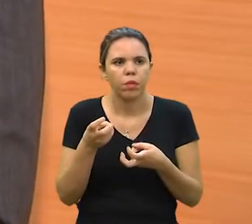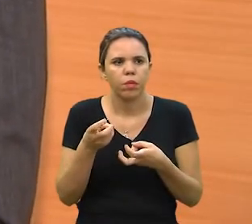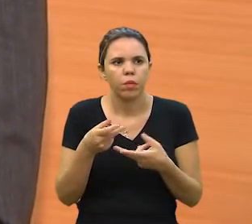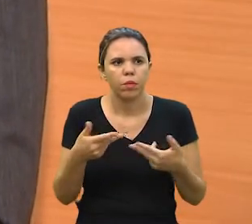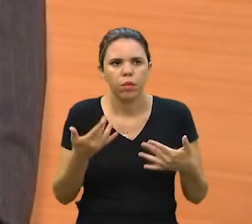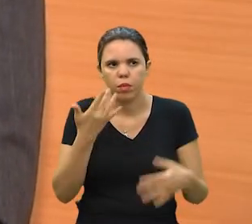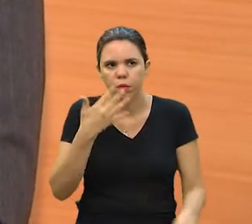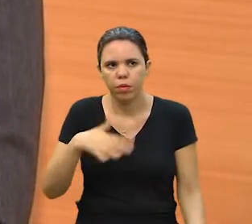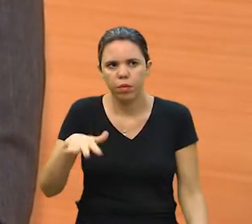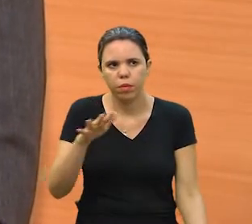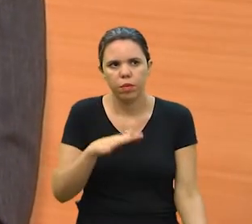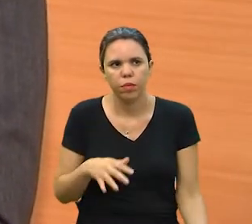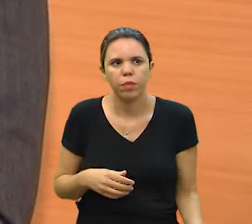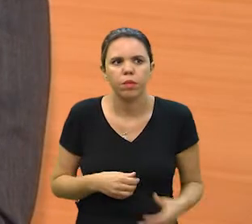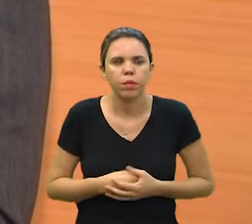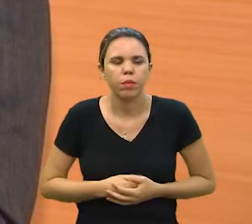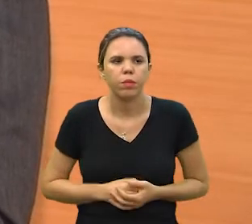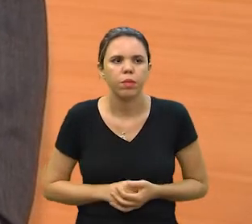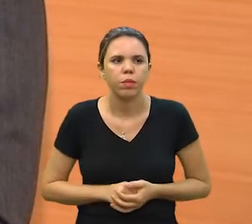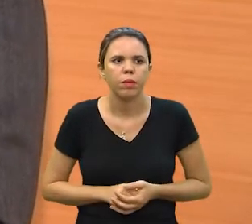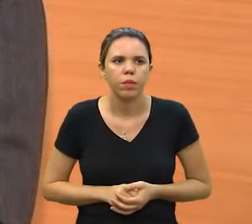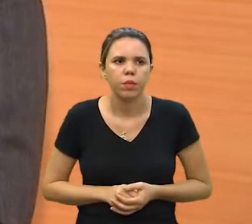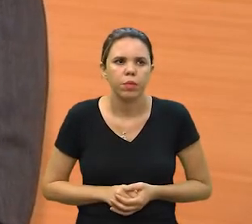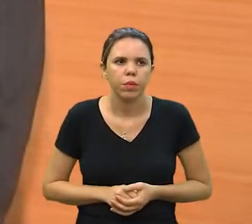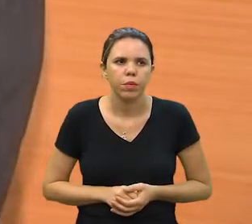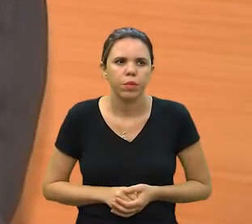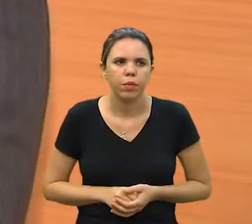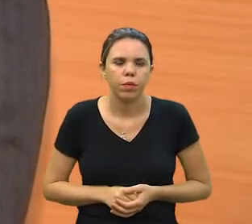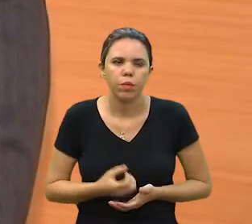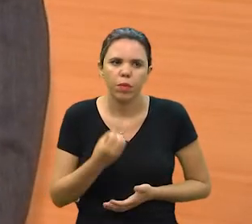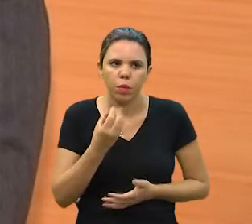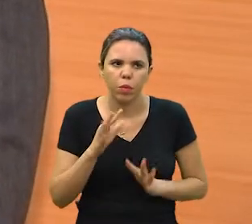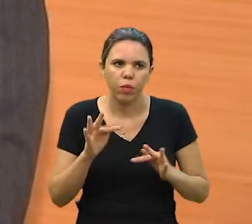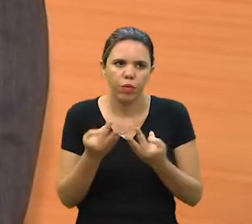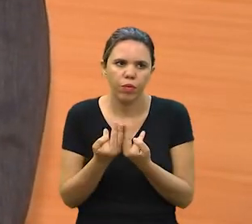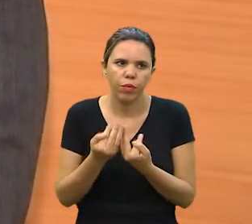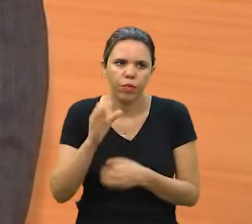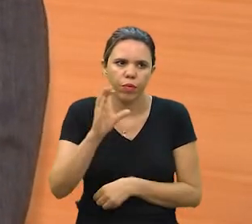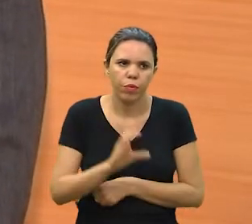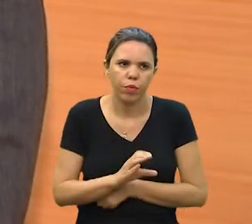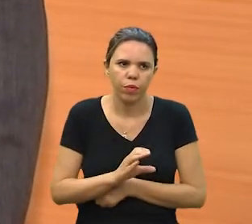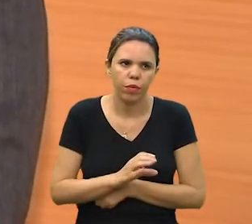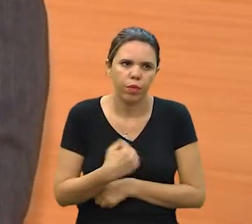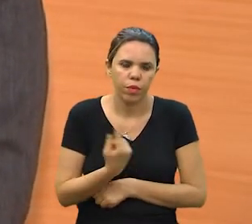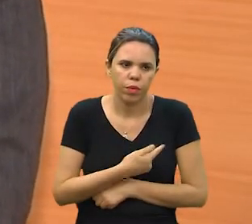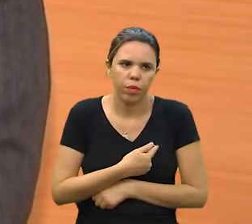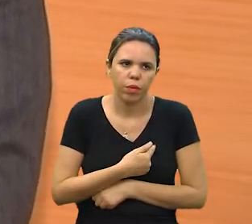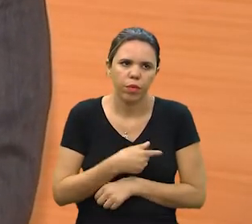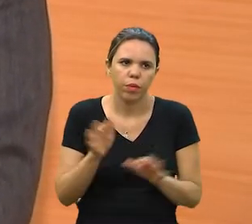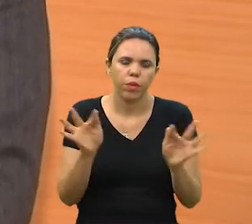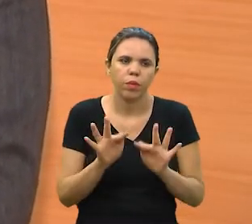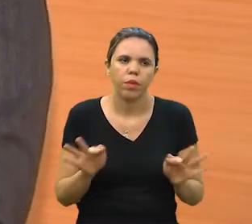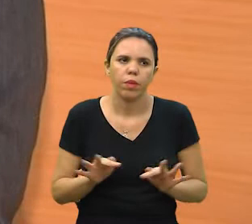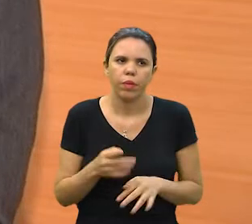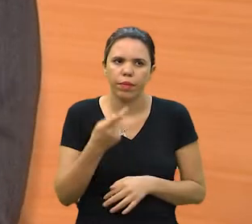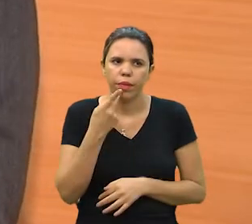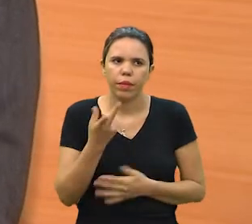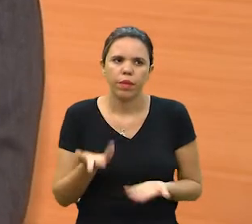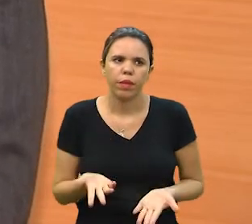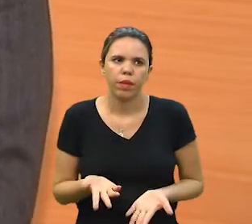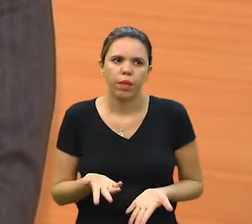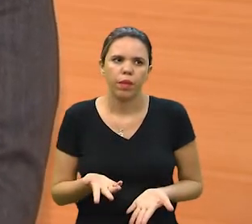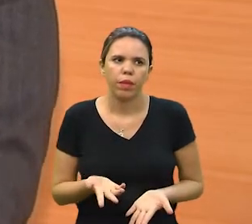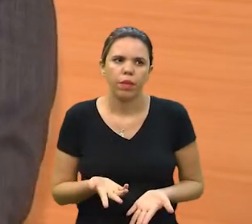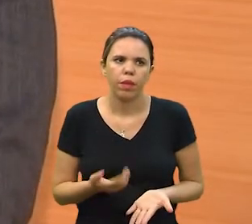uma dessas crianças, né, sendo bons pais, bons cidadãos, a gente vai ficar feliz, né, e falar que